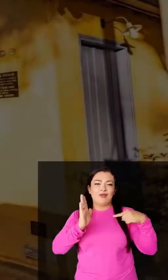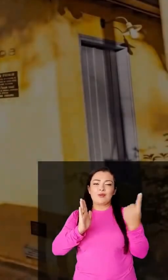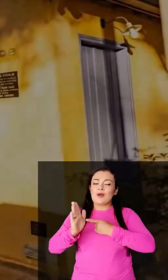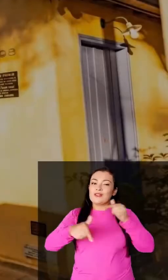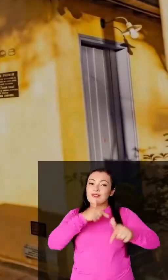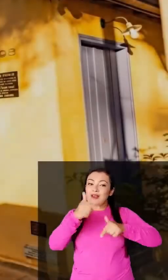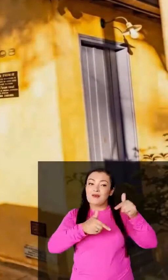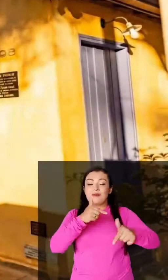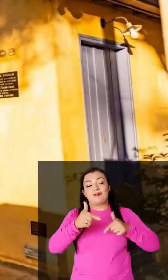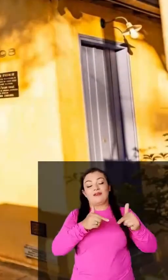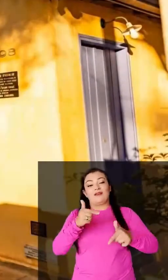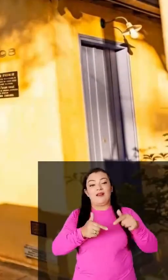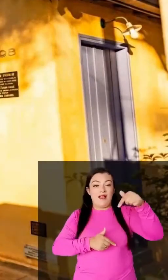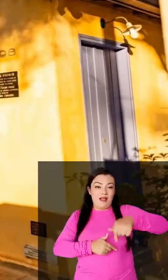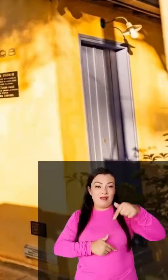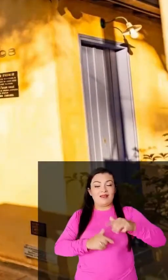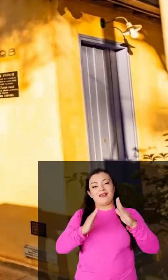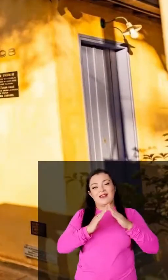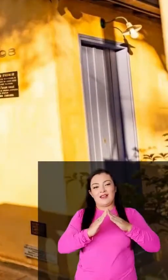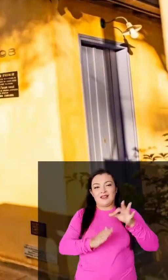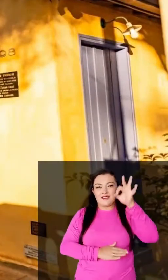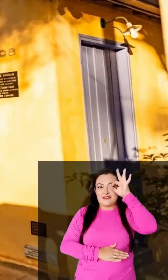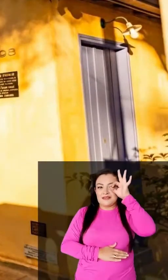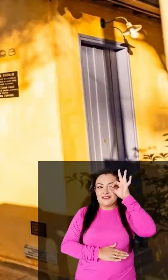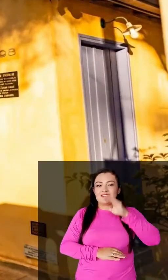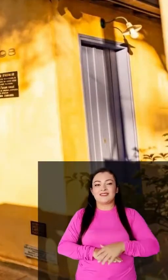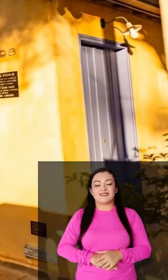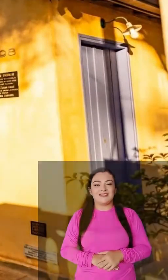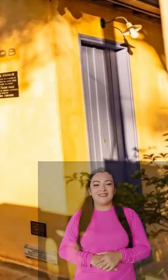trabalho realizado aqui no Museu Casa de Portinari.